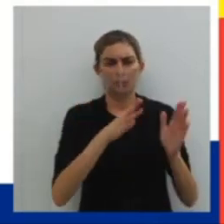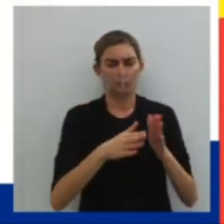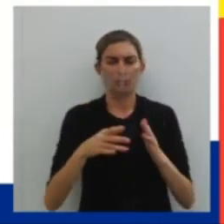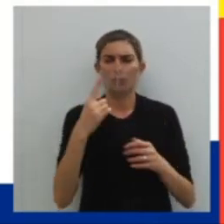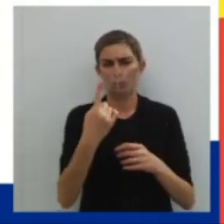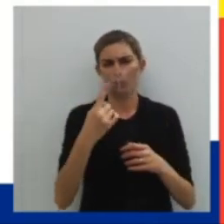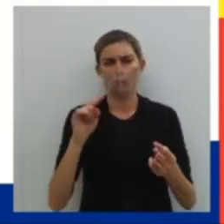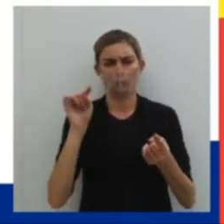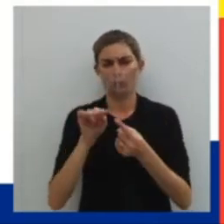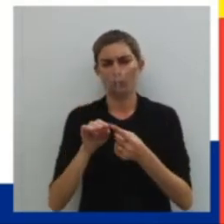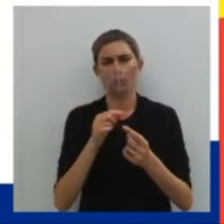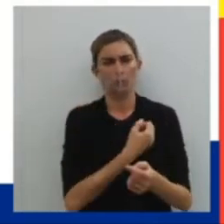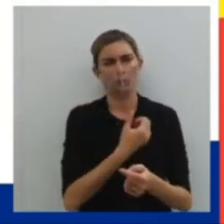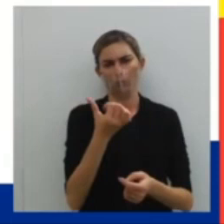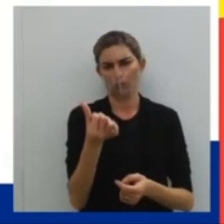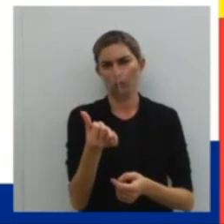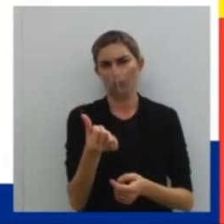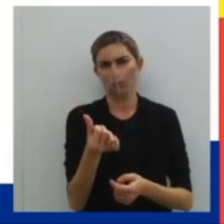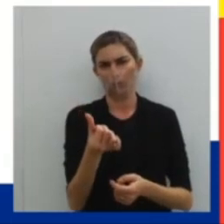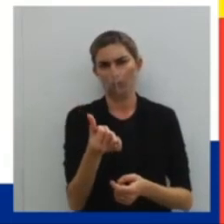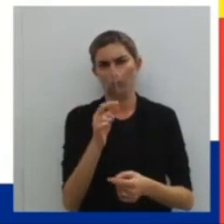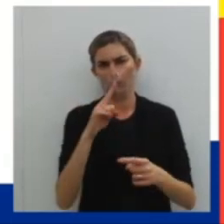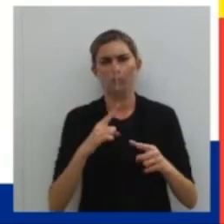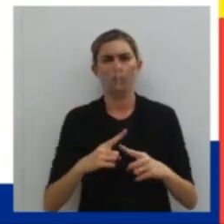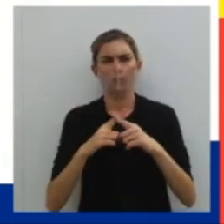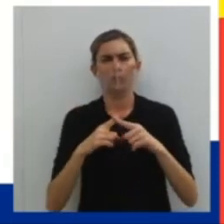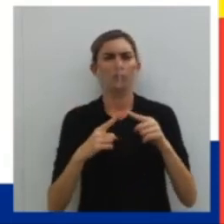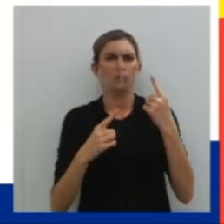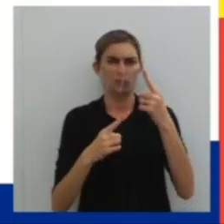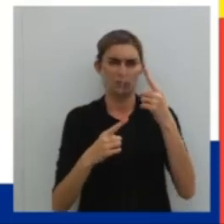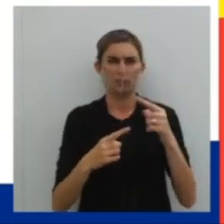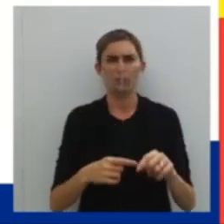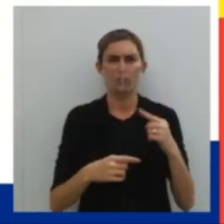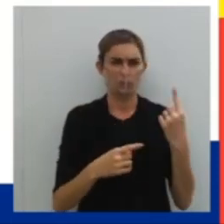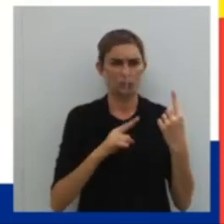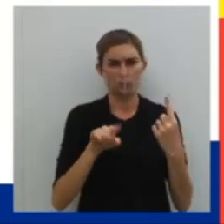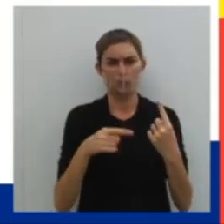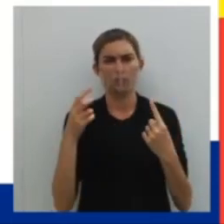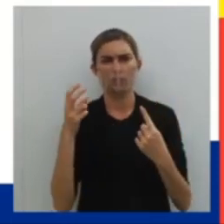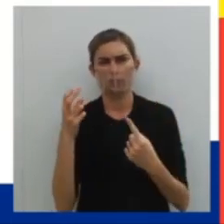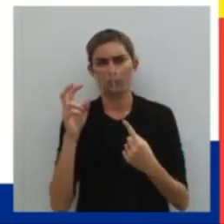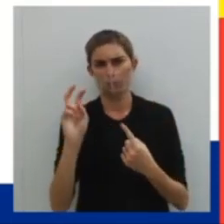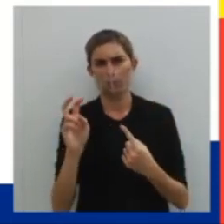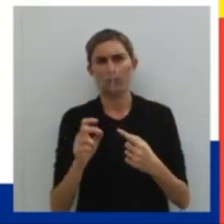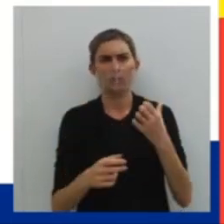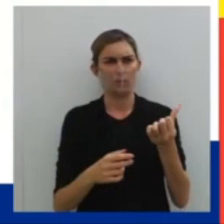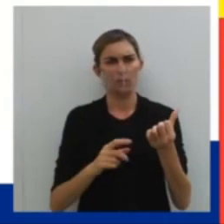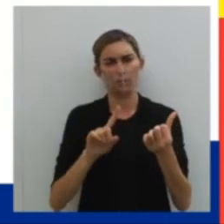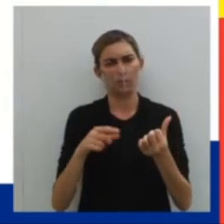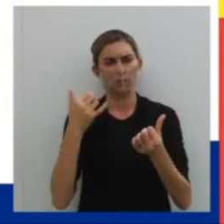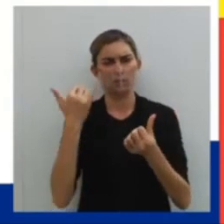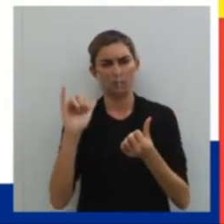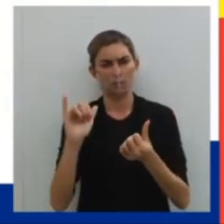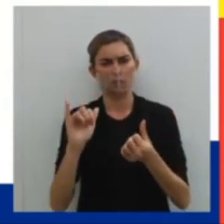1 associado com o número 6. O cruzamento entre a linha que conecta 1 em X e 6 em Y está